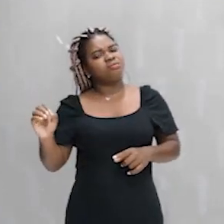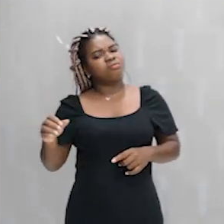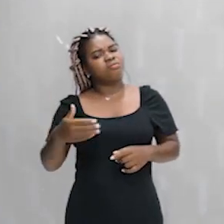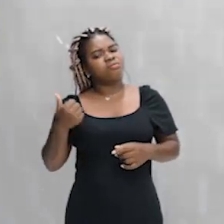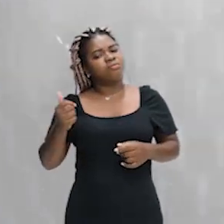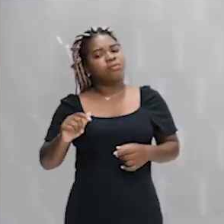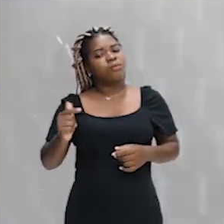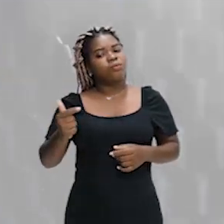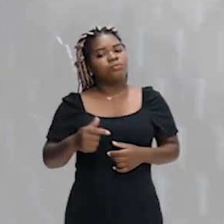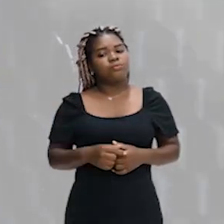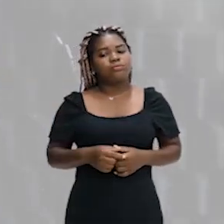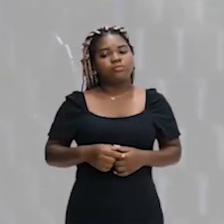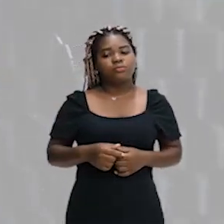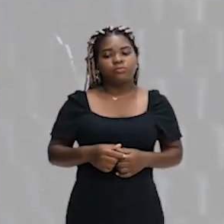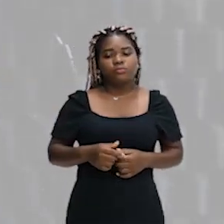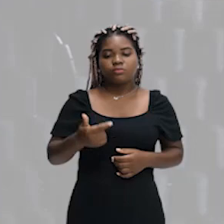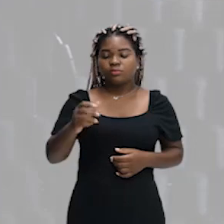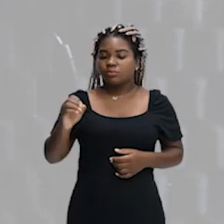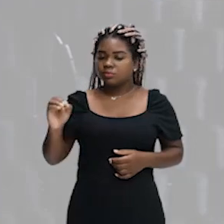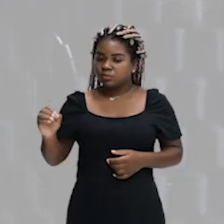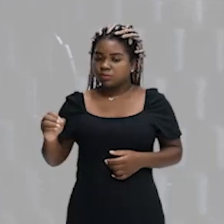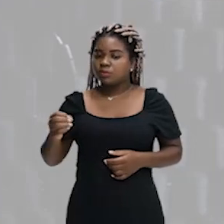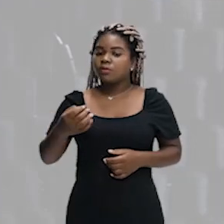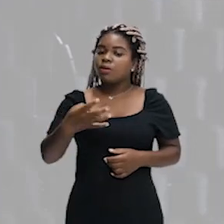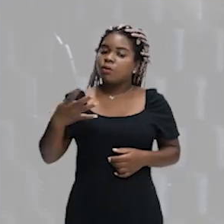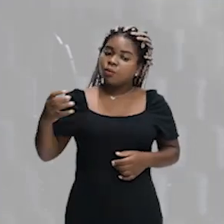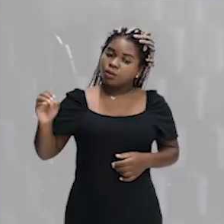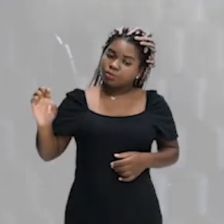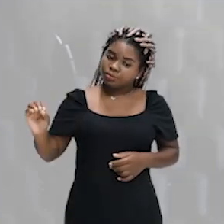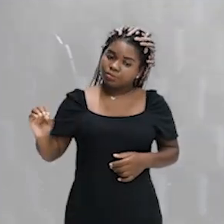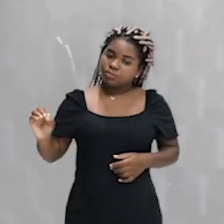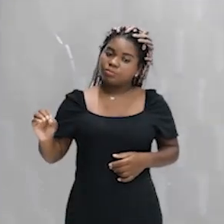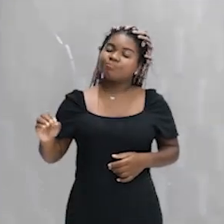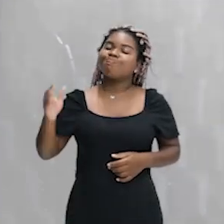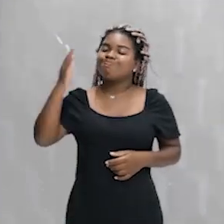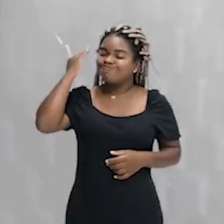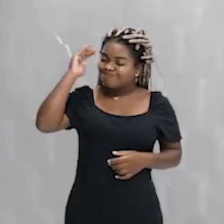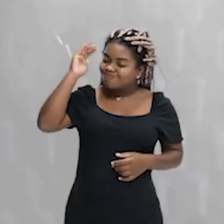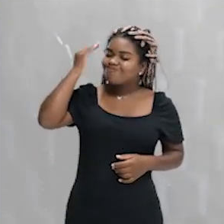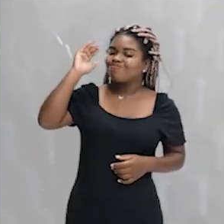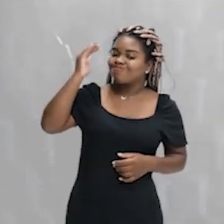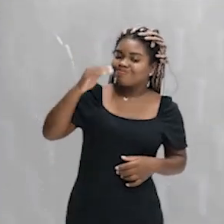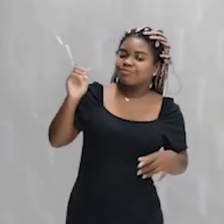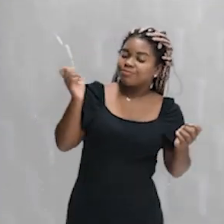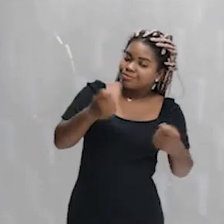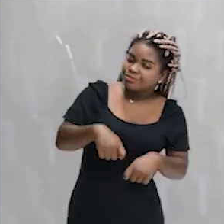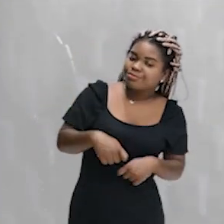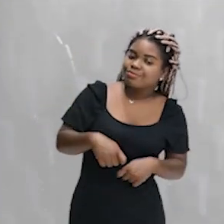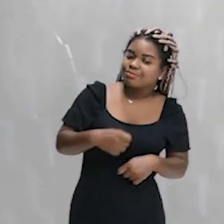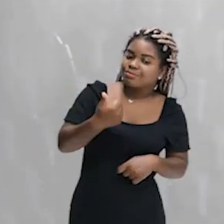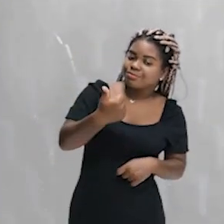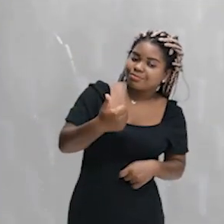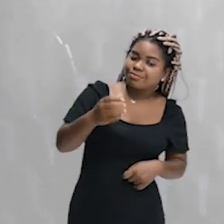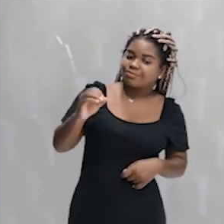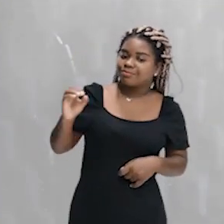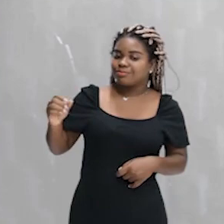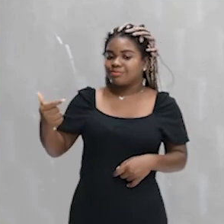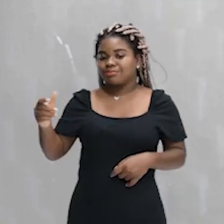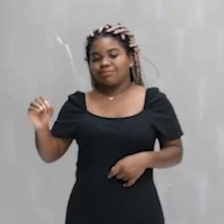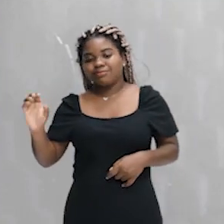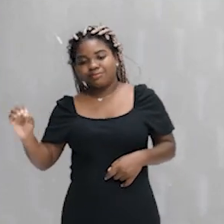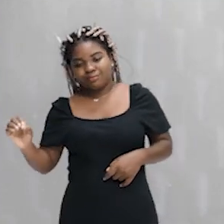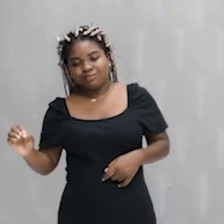ver o próximo. Era 100, foi 200, era 200, passou a 400. Ah, tá. Então, eu posso falar que do 100 para o